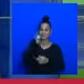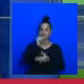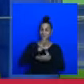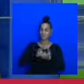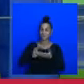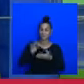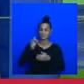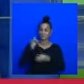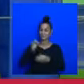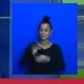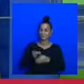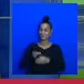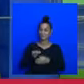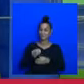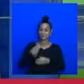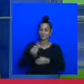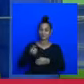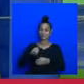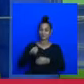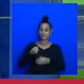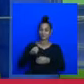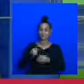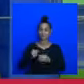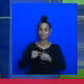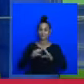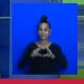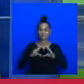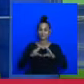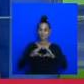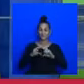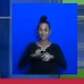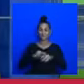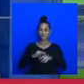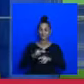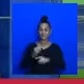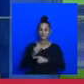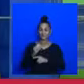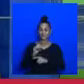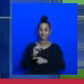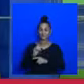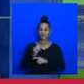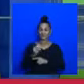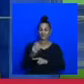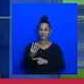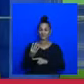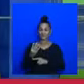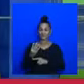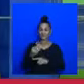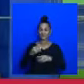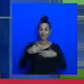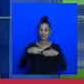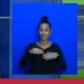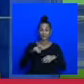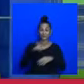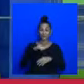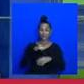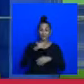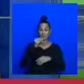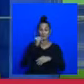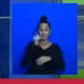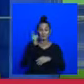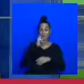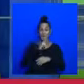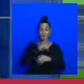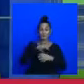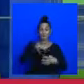prêmio já a partir de 3 acertos. Bola marrom 04, marrom 04. Calma, você ainda tem